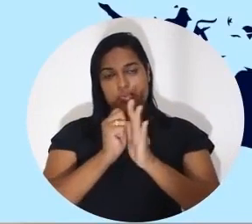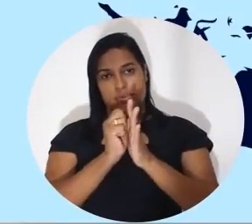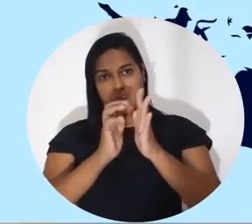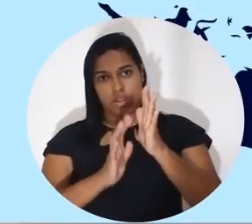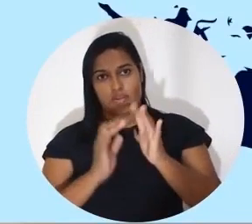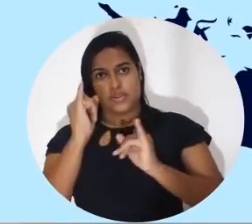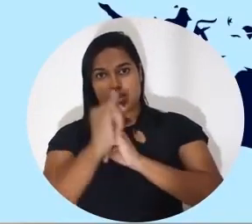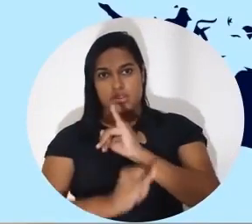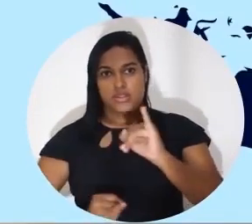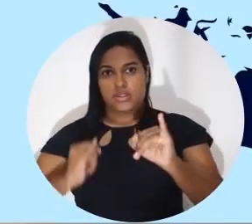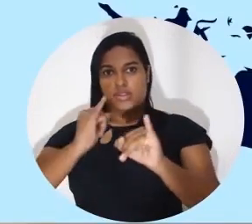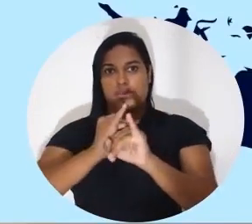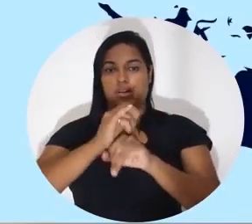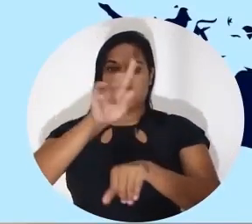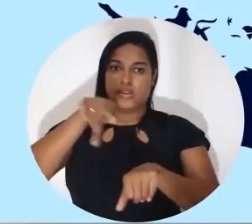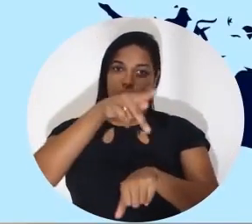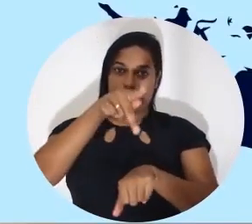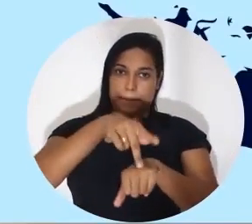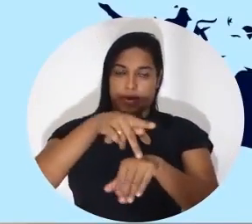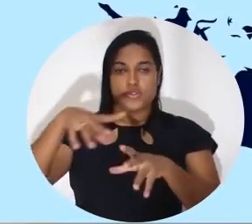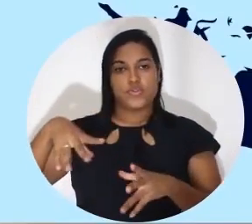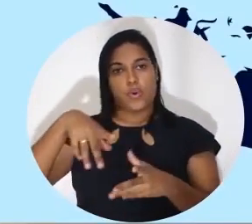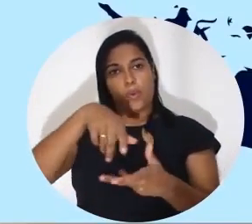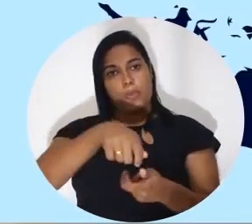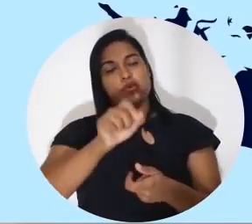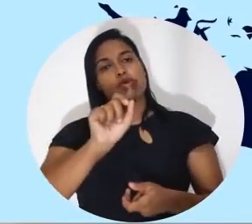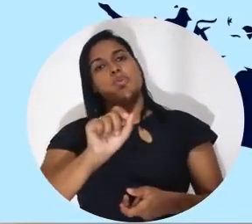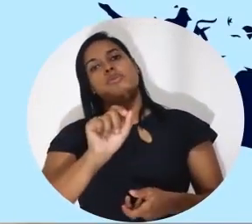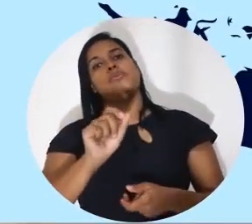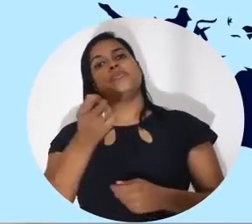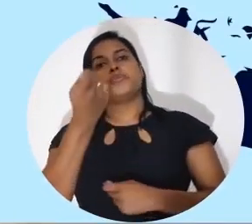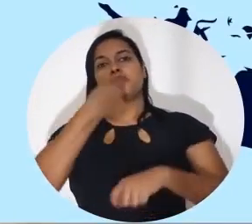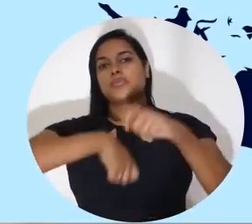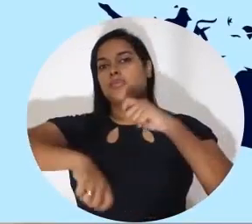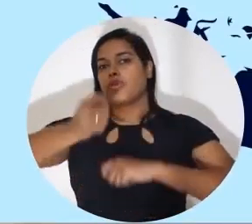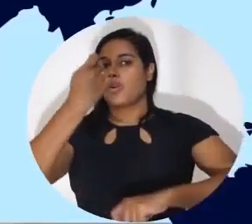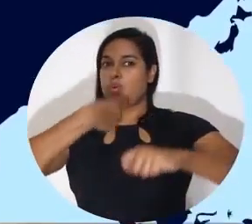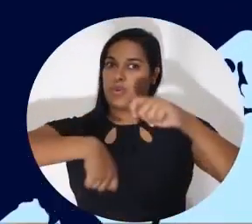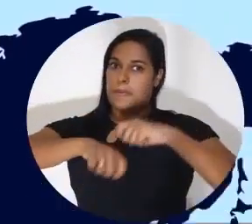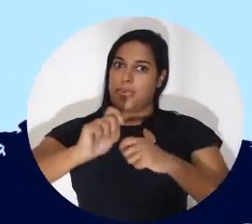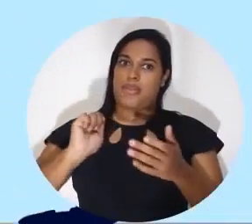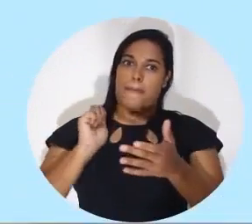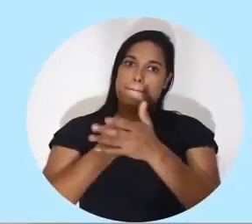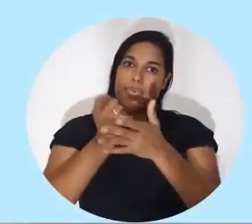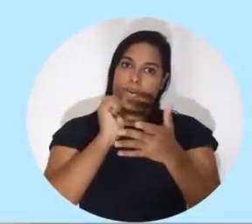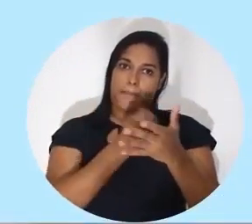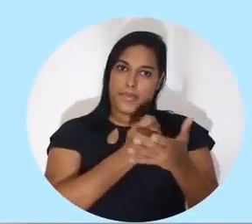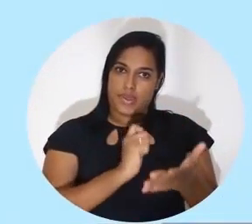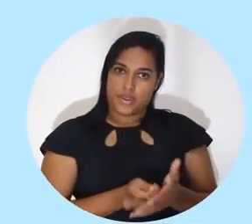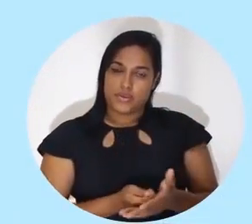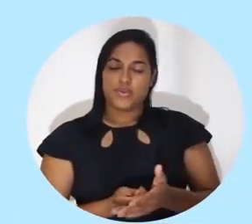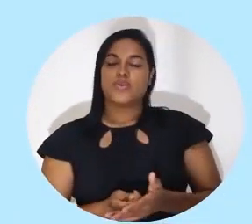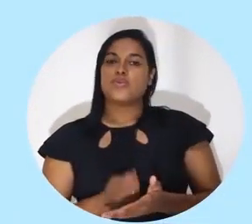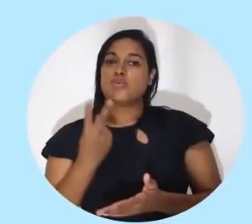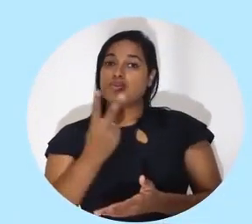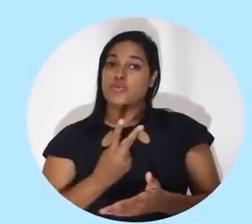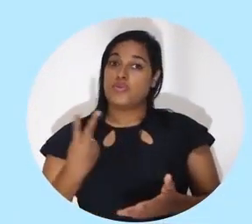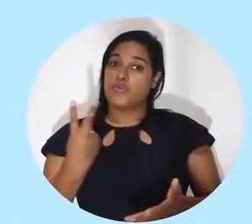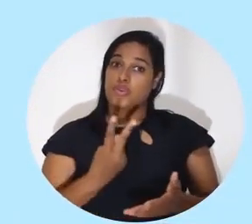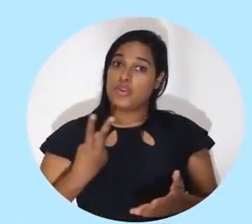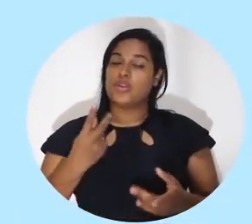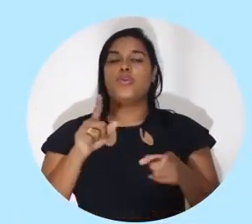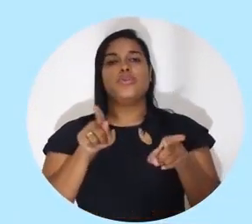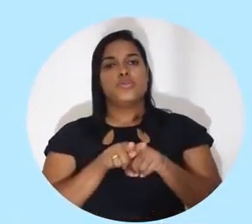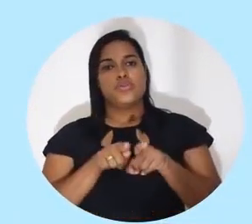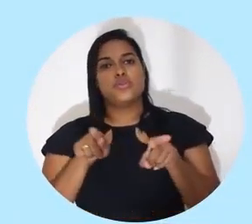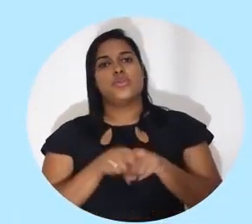transações internacionais do país com o resto do mundo é chamado em economia de balanço de pagamentos. As contas também